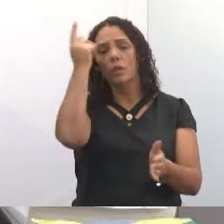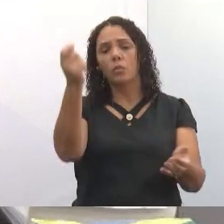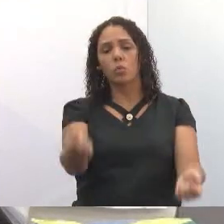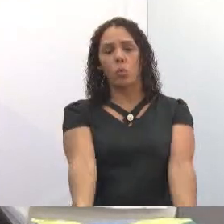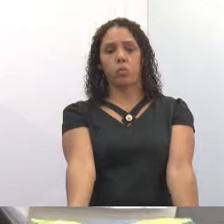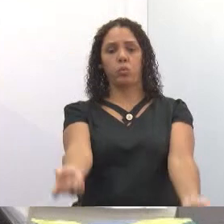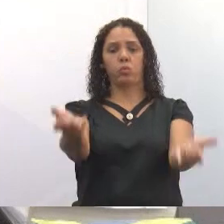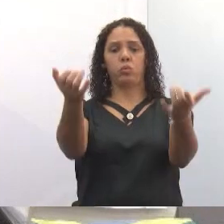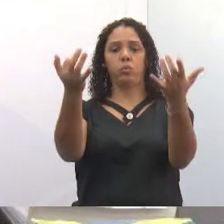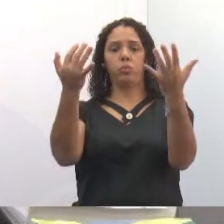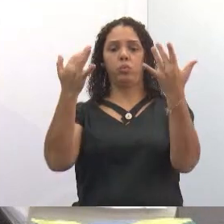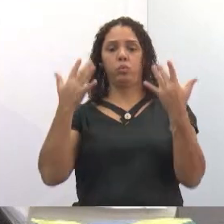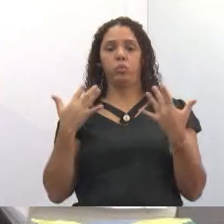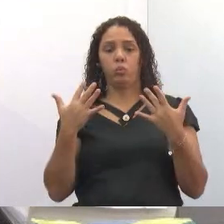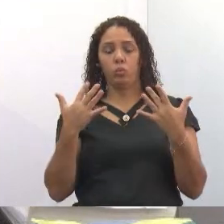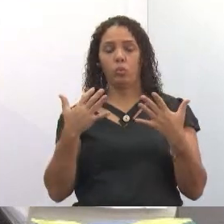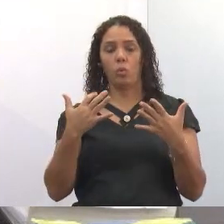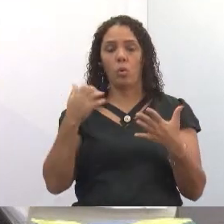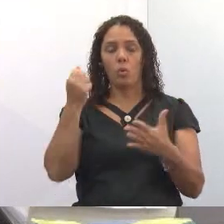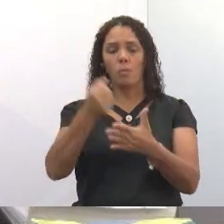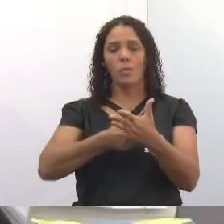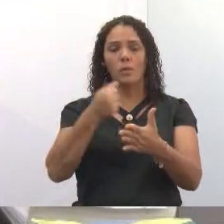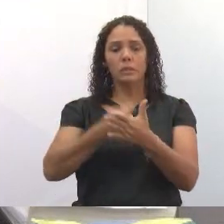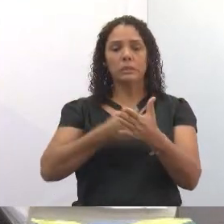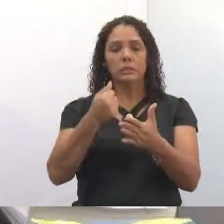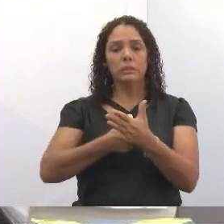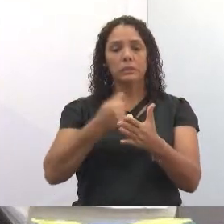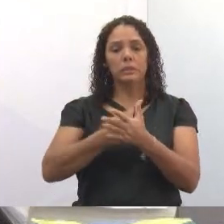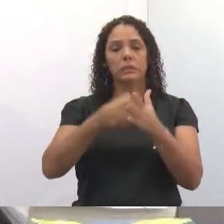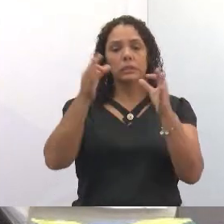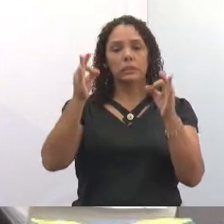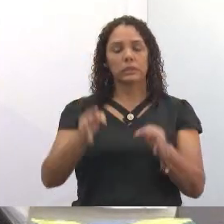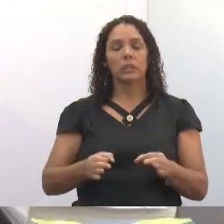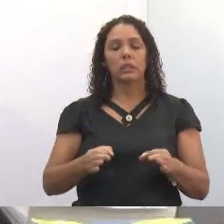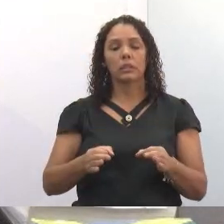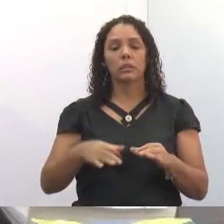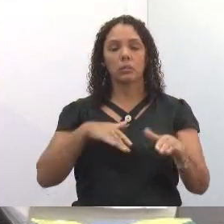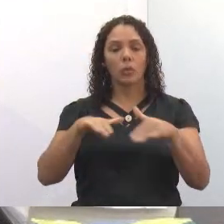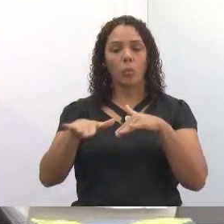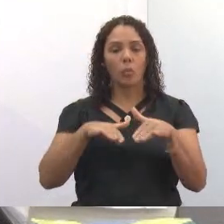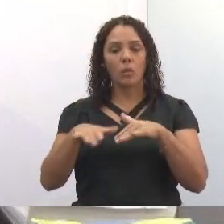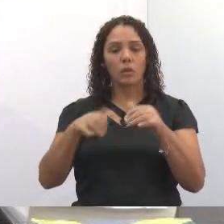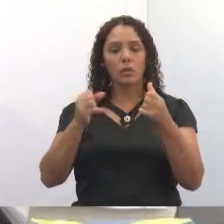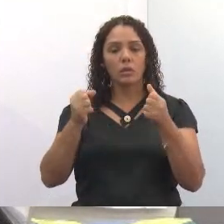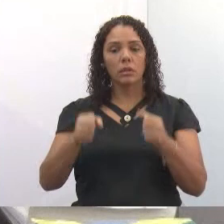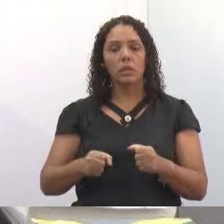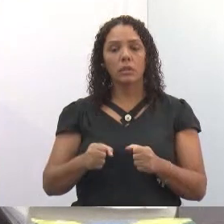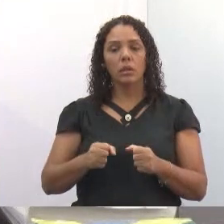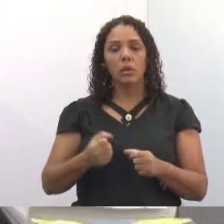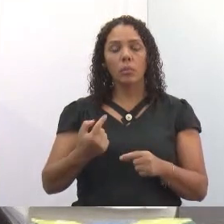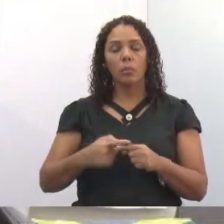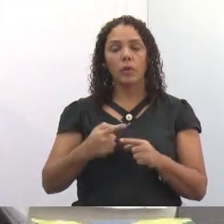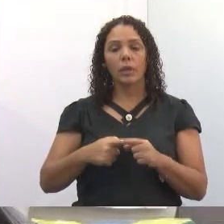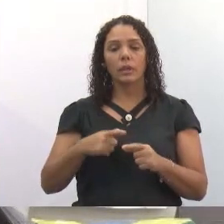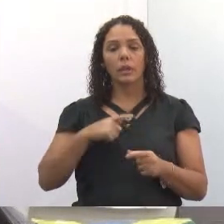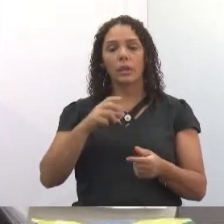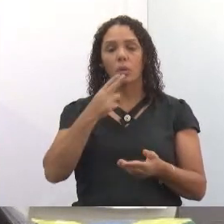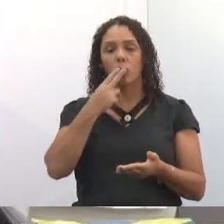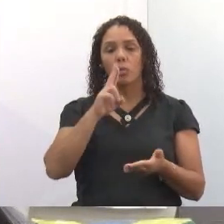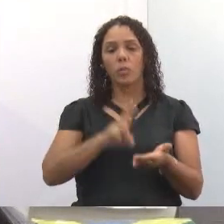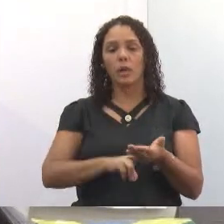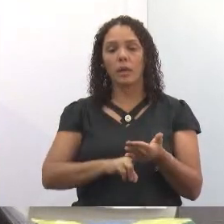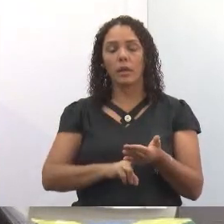uma justa reivindicação, uma mobilização pacífica. Porque agora, ó, tá aqui a carta pública